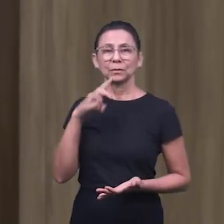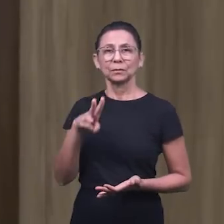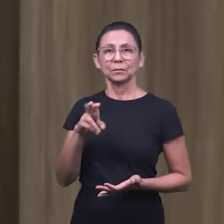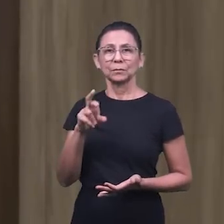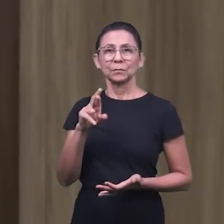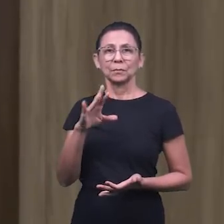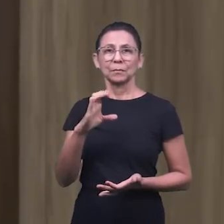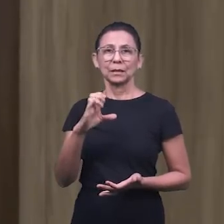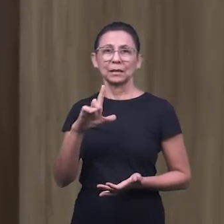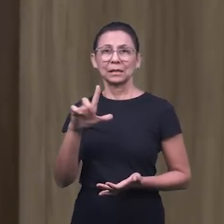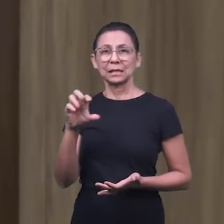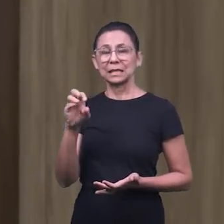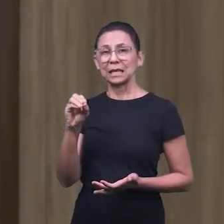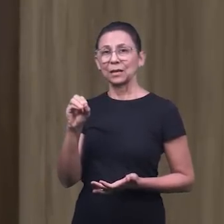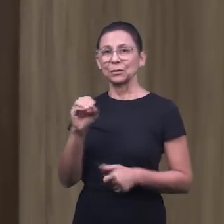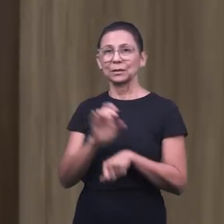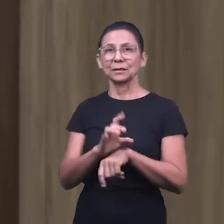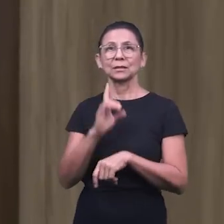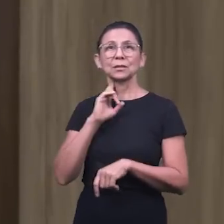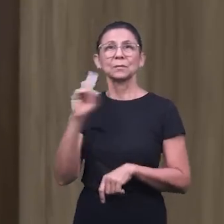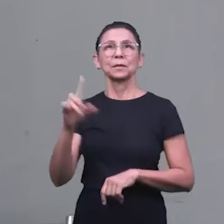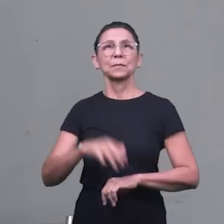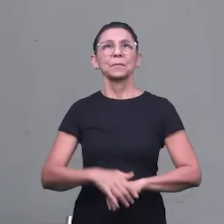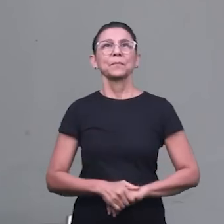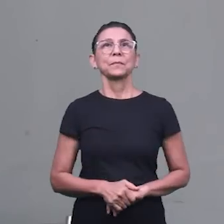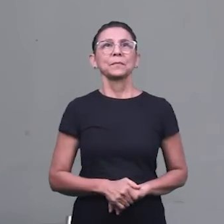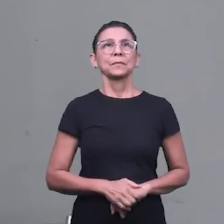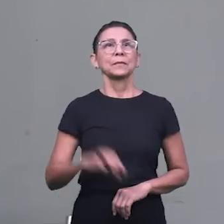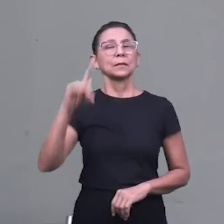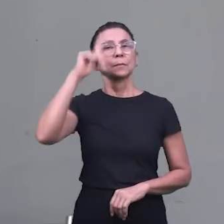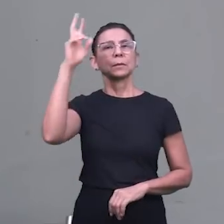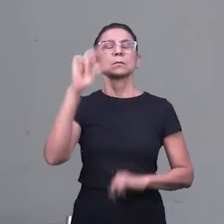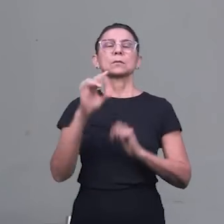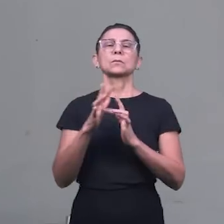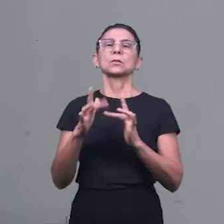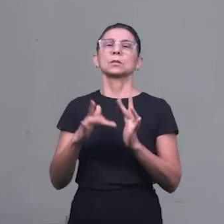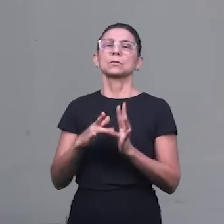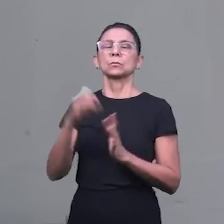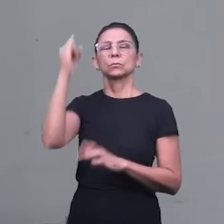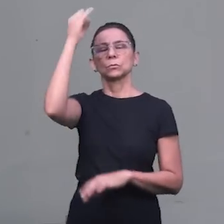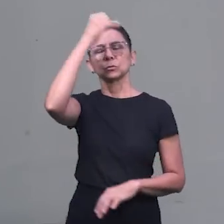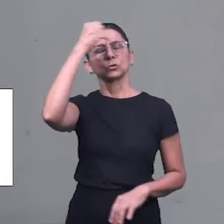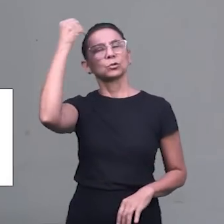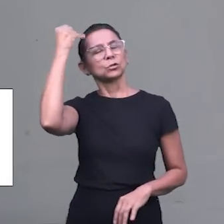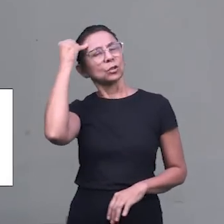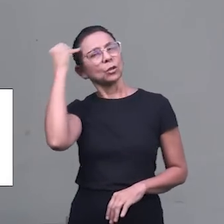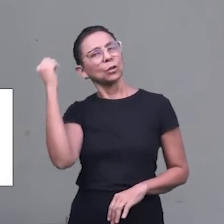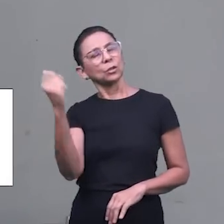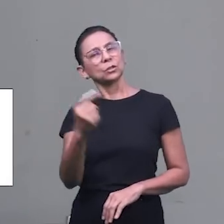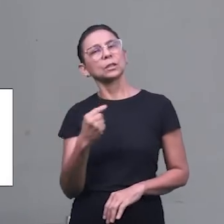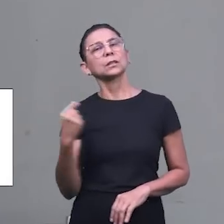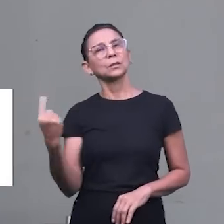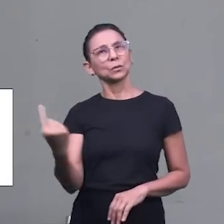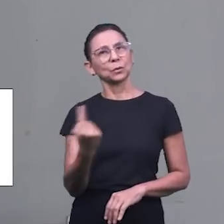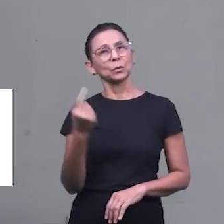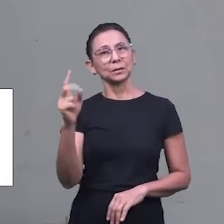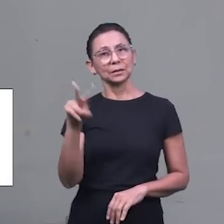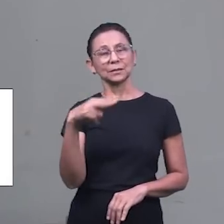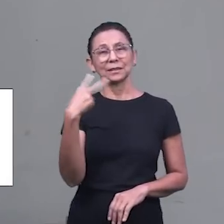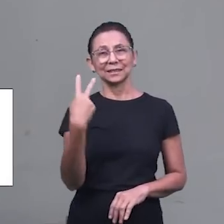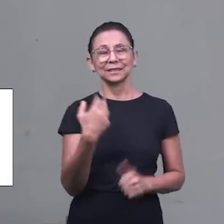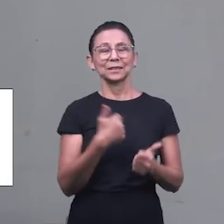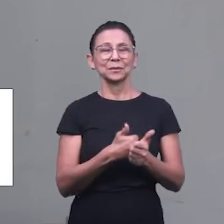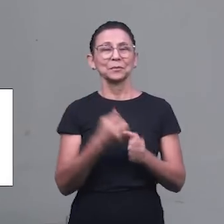de Governador Valadares, Minas Gerais. A paz do Senhor Jesus, irmão Jorge, a paz do Senhor Jesus aos nossos irmãos